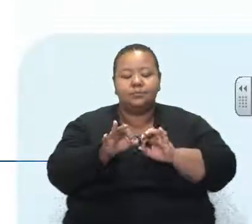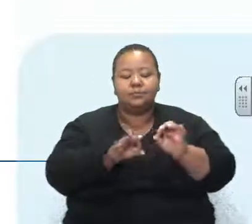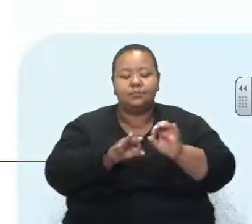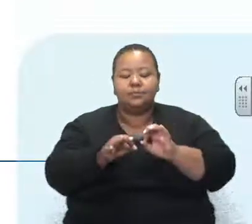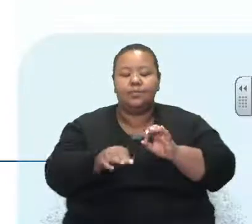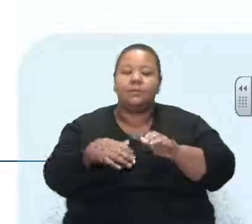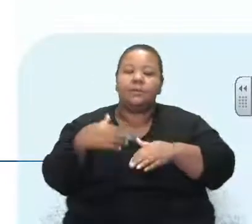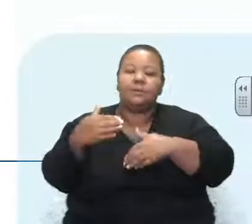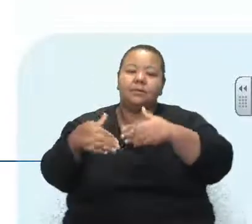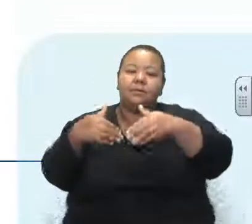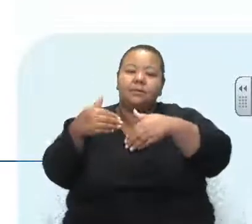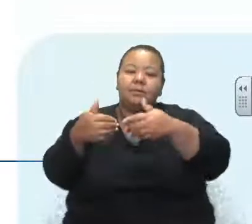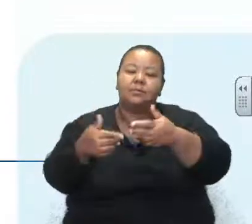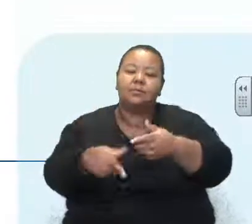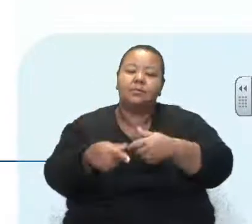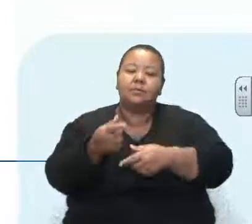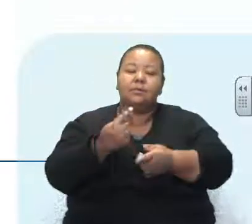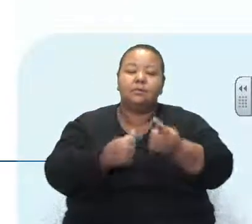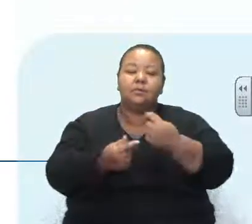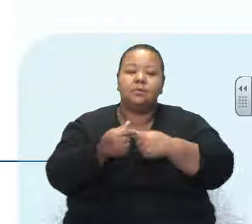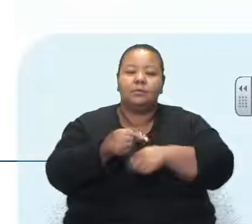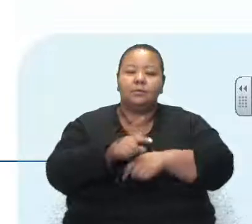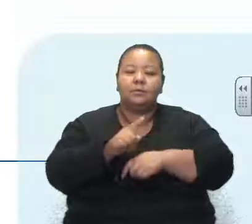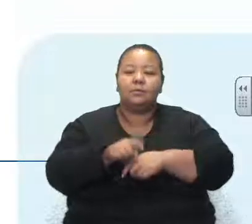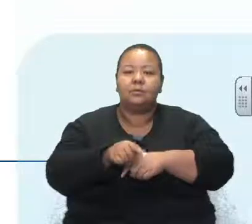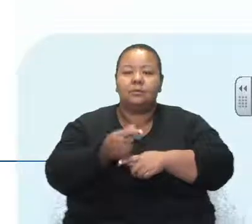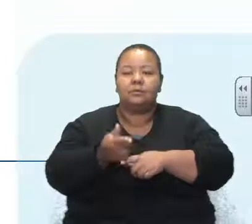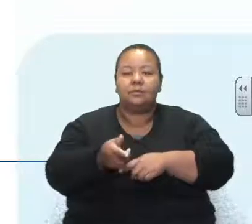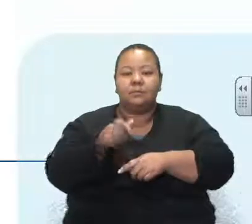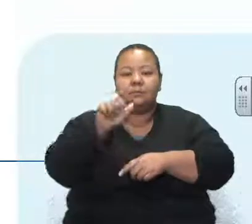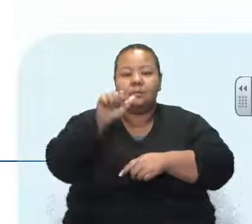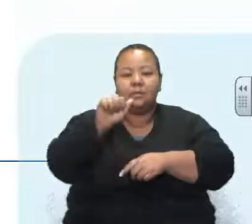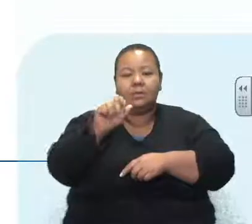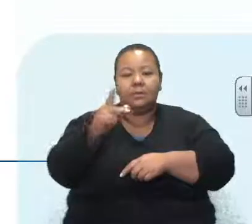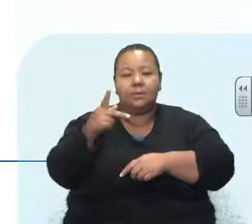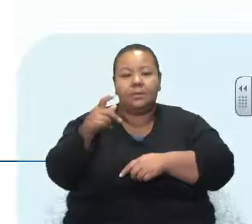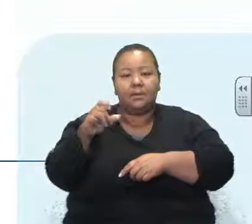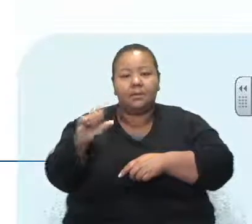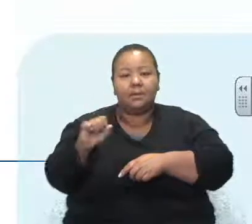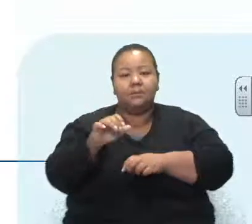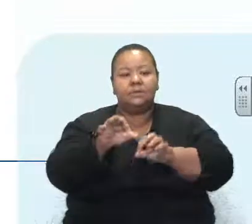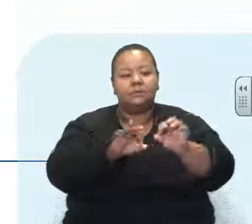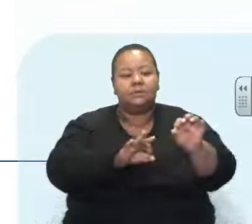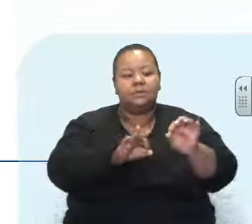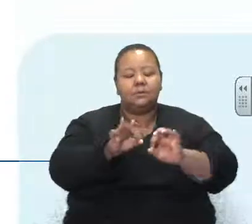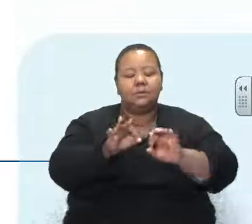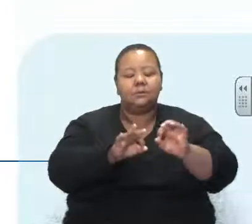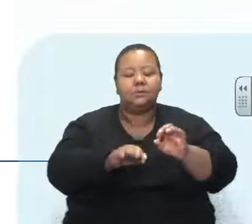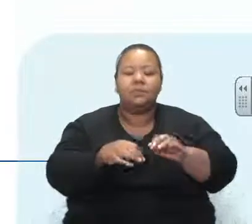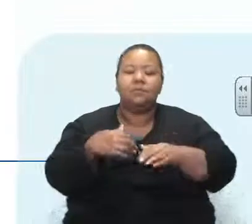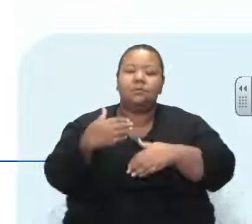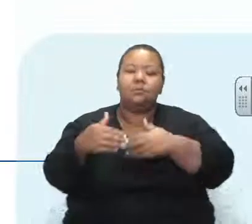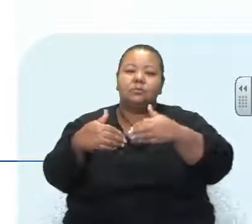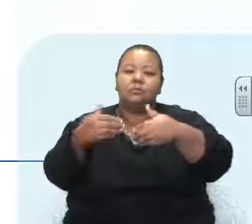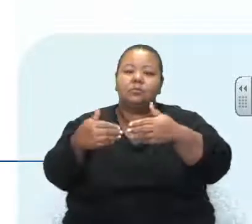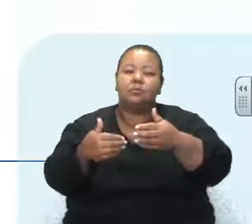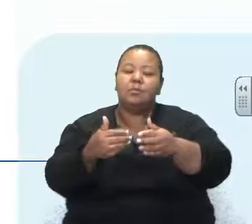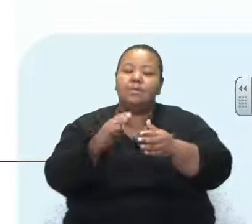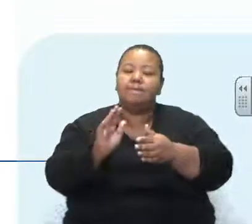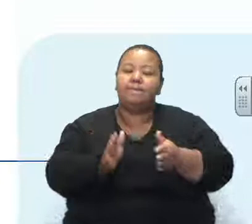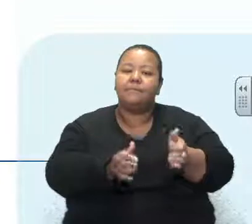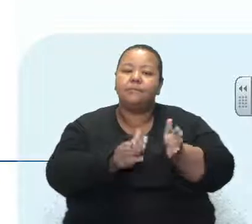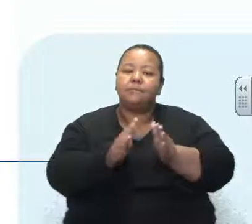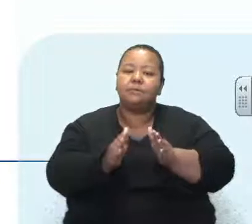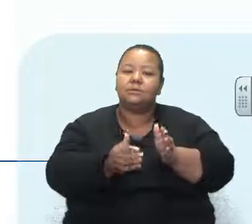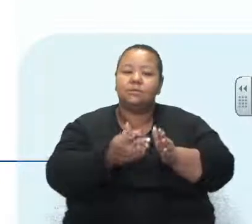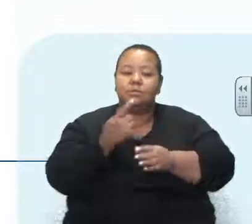meus processos administrativos. APS, Planejamento Avançado de Produção. É quando eu vou trabalhar um